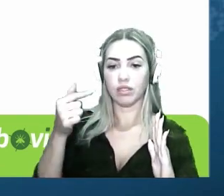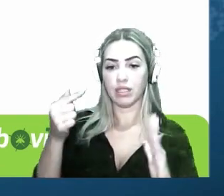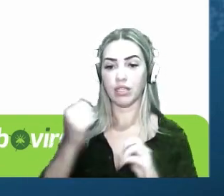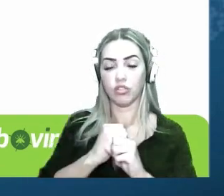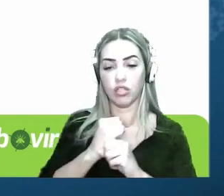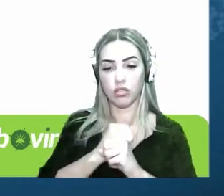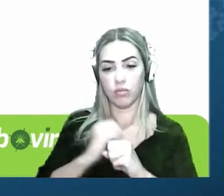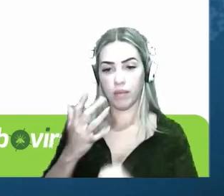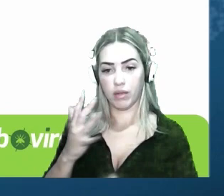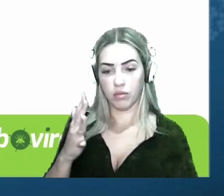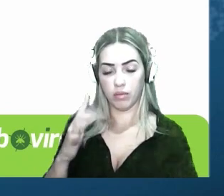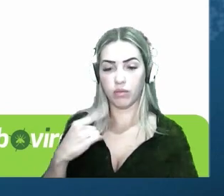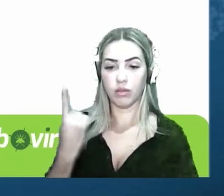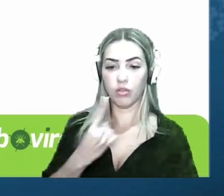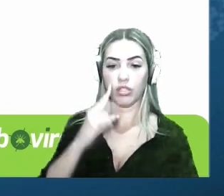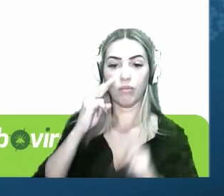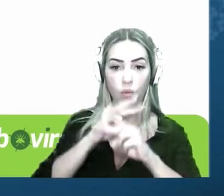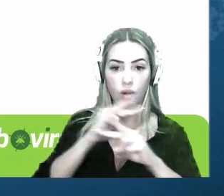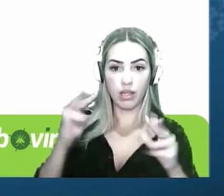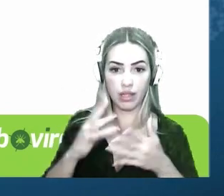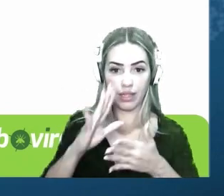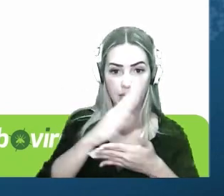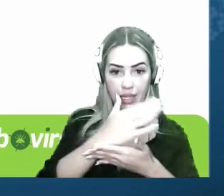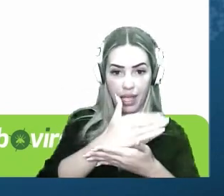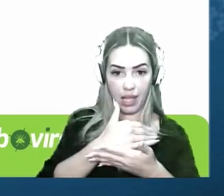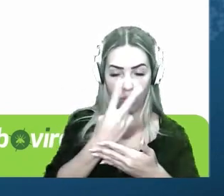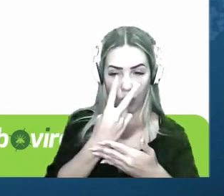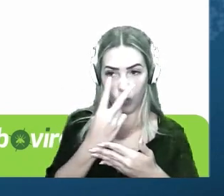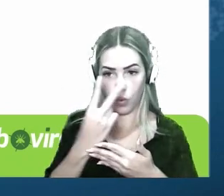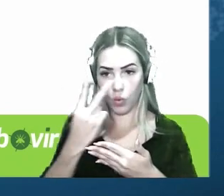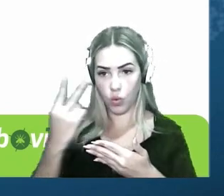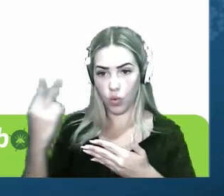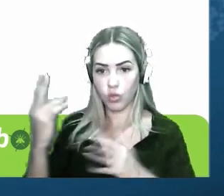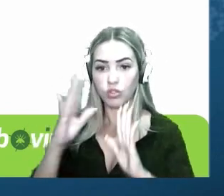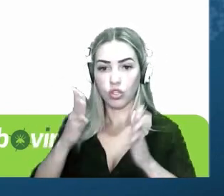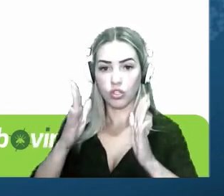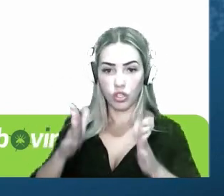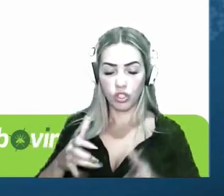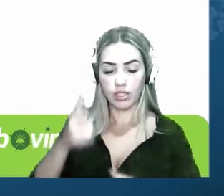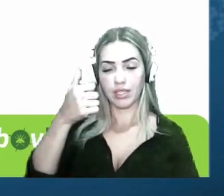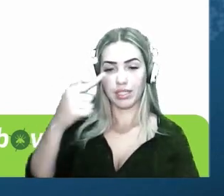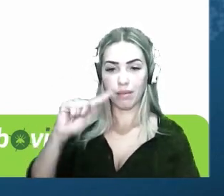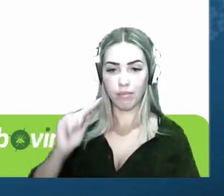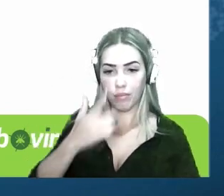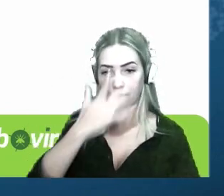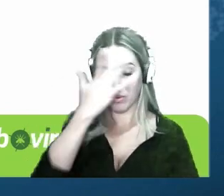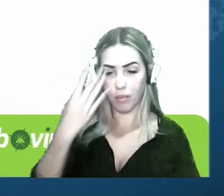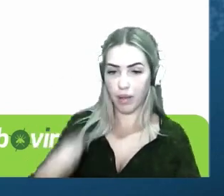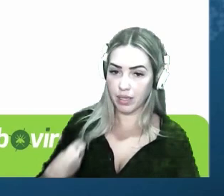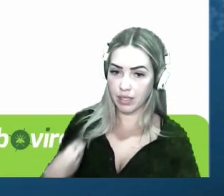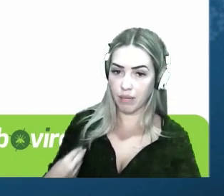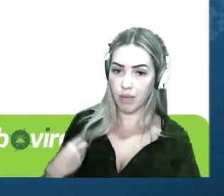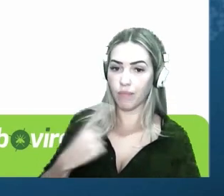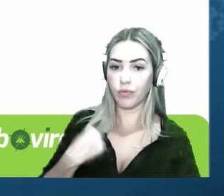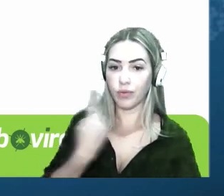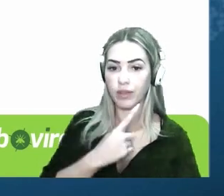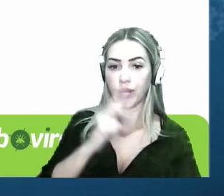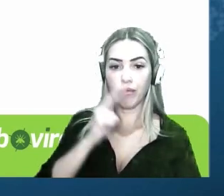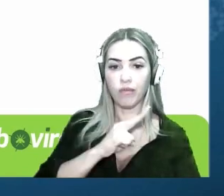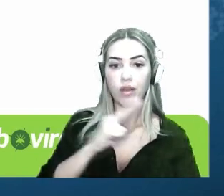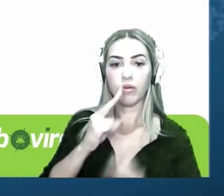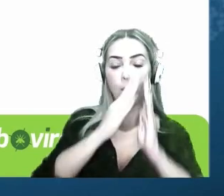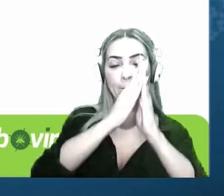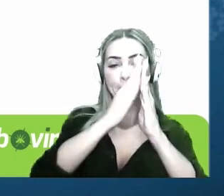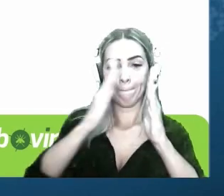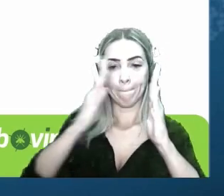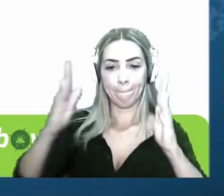da gente estar olhando para o dado de 2 anos de todos os quase 17 mil participantes do estudo, a gente está olhando para um segmento prolongado que tem uma